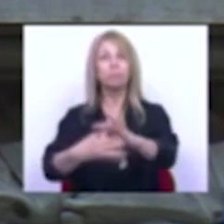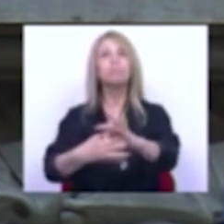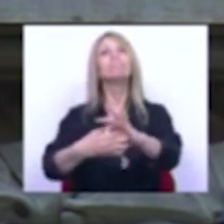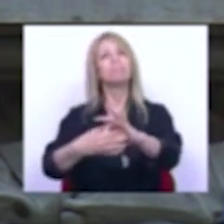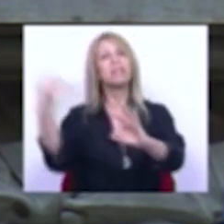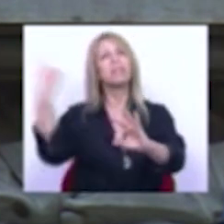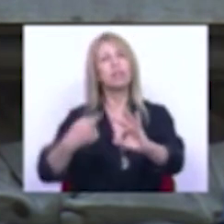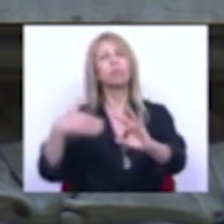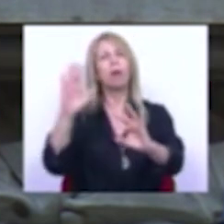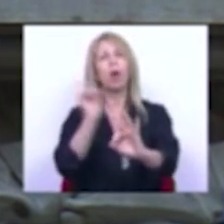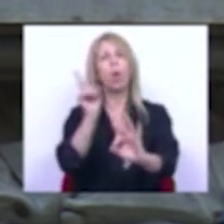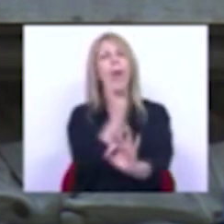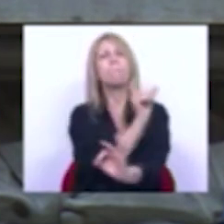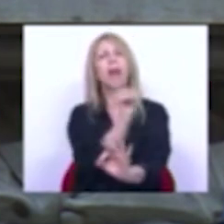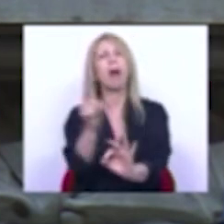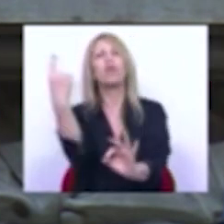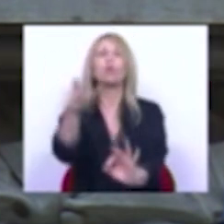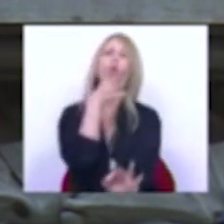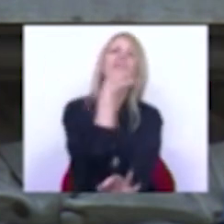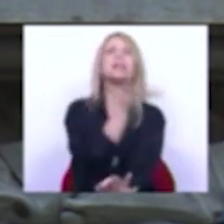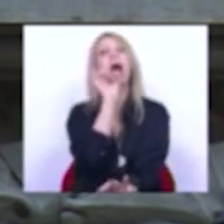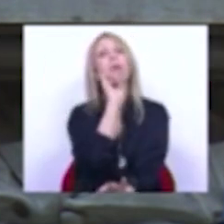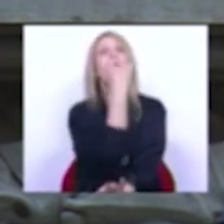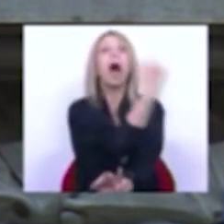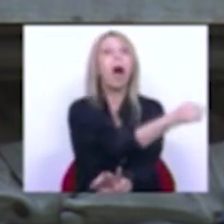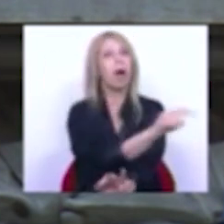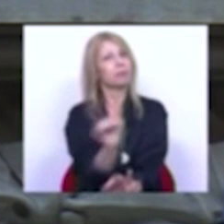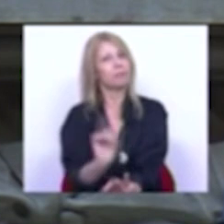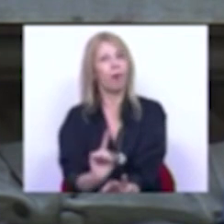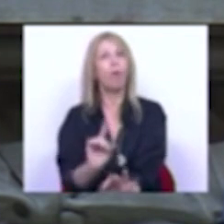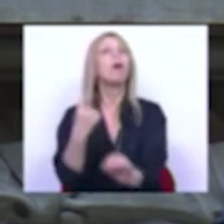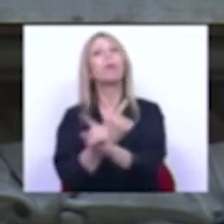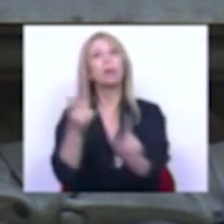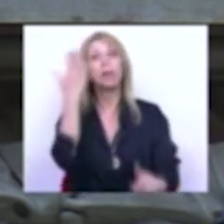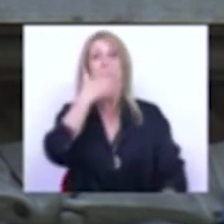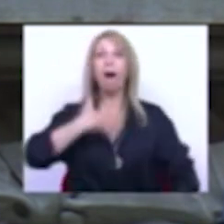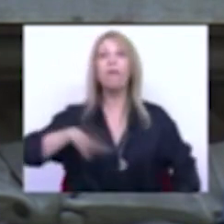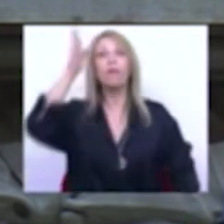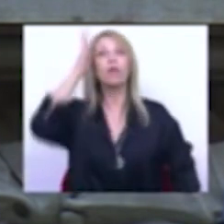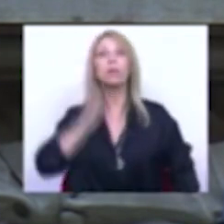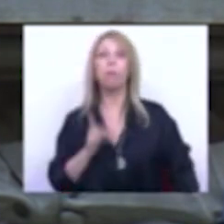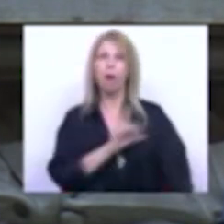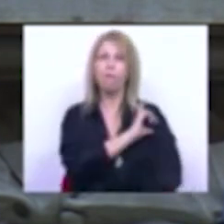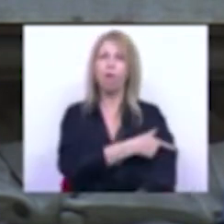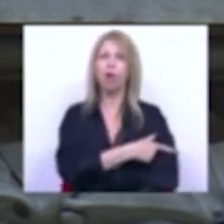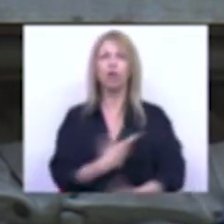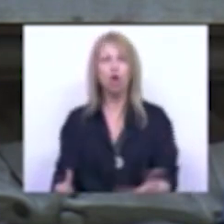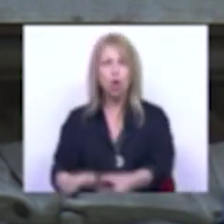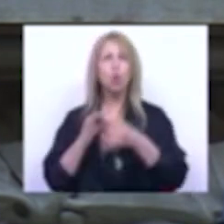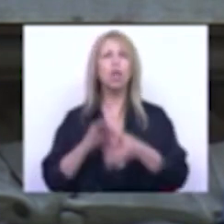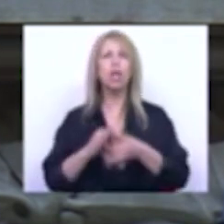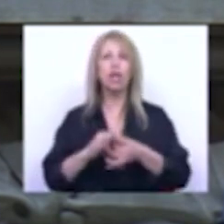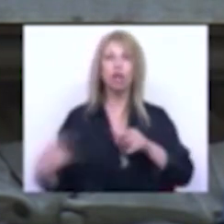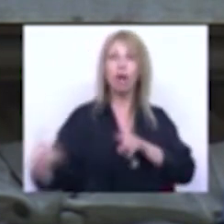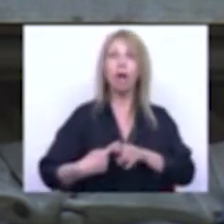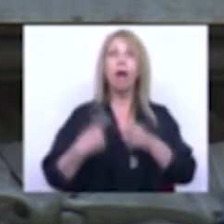sua importância. Porque se queremos Forças Armadas fortes, unidas, motivadas, temos de querer que tenham